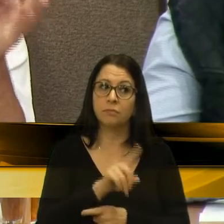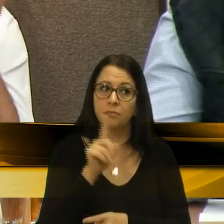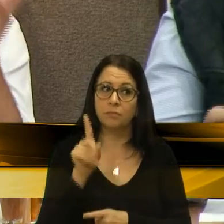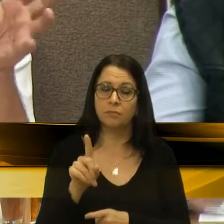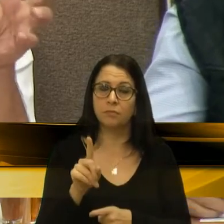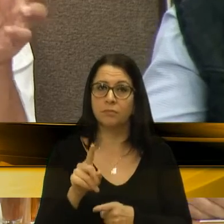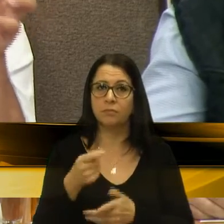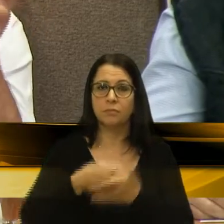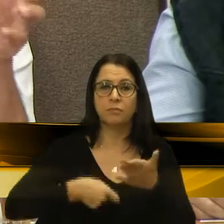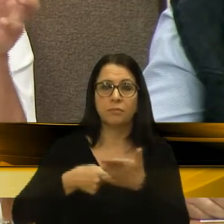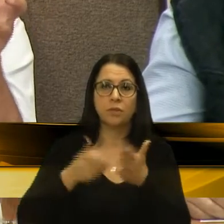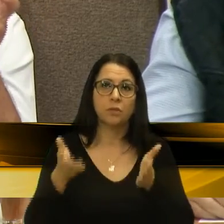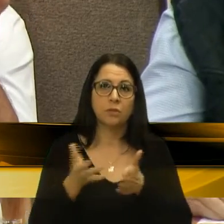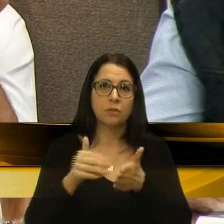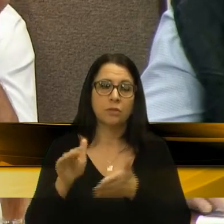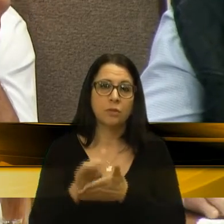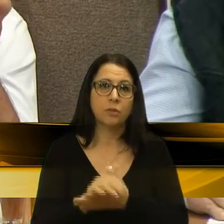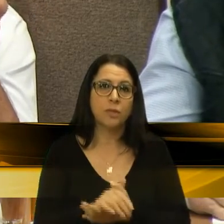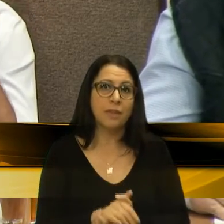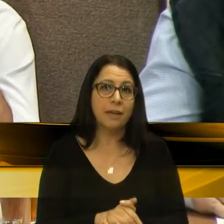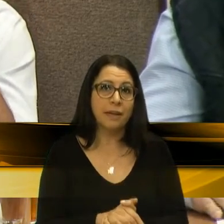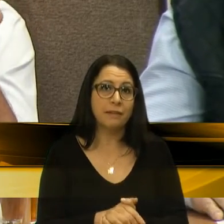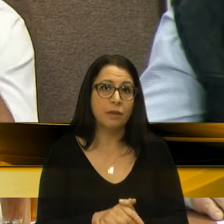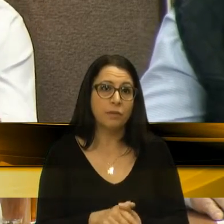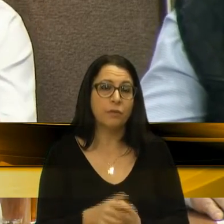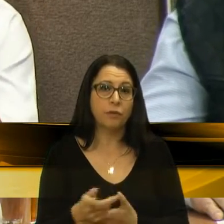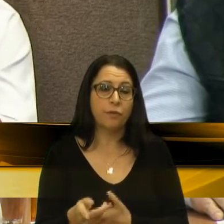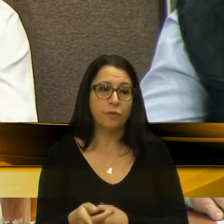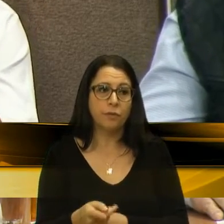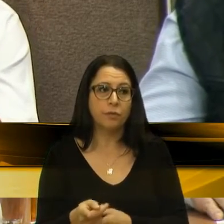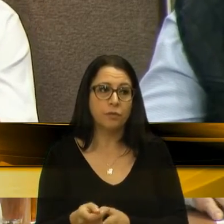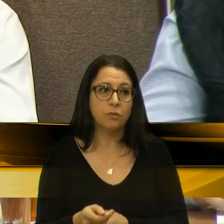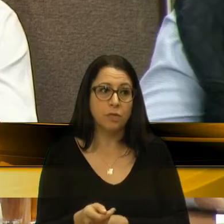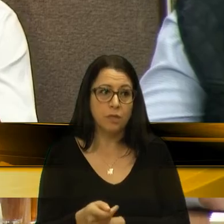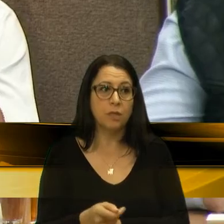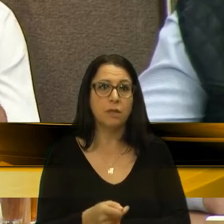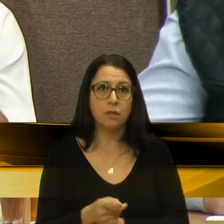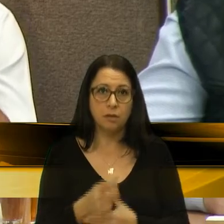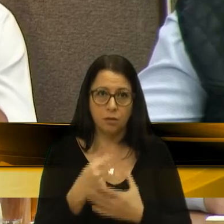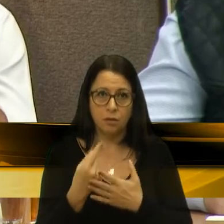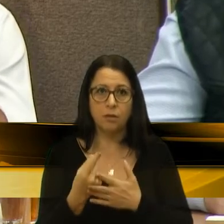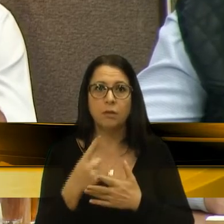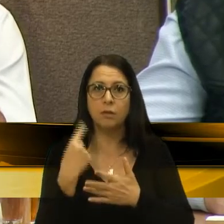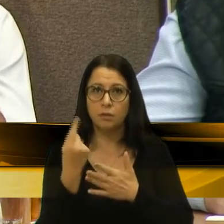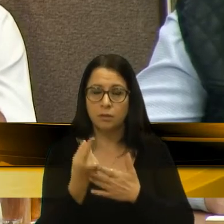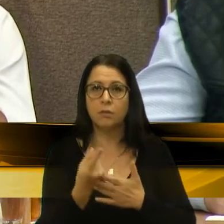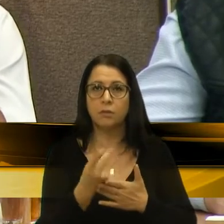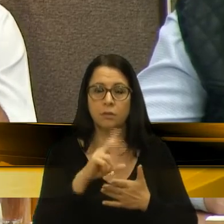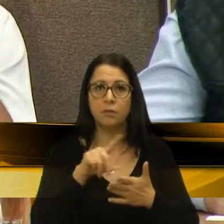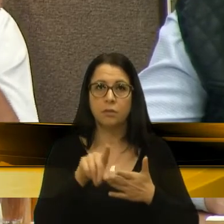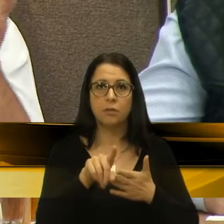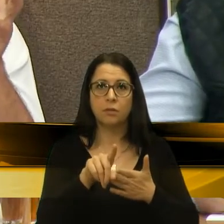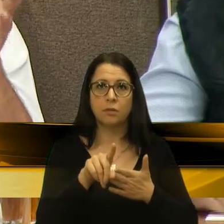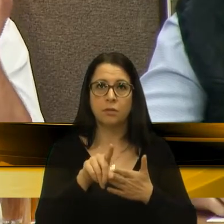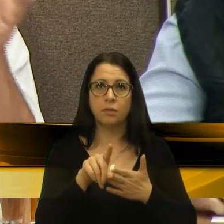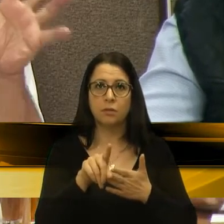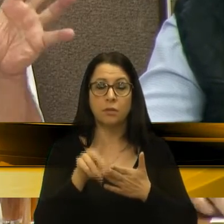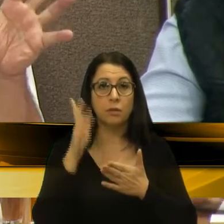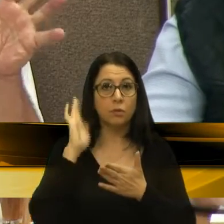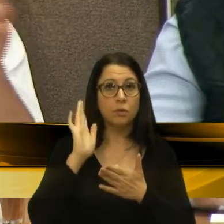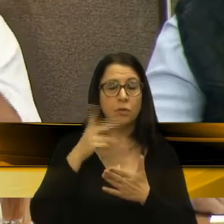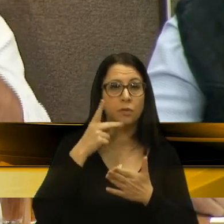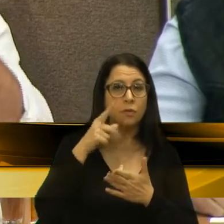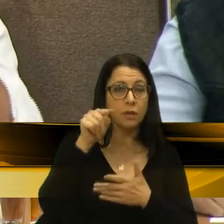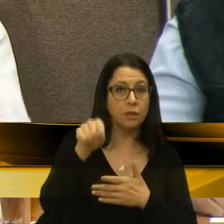lutar hoje nós conseguir instalar um ali também que resolvesse resolver o problema lá nós temos que resolver ele a gente fala